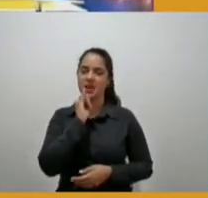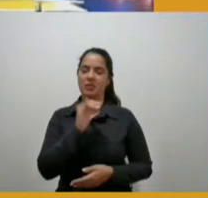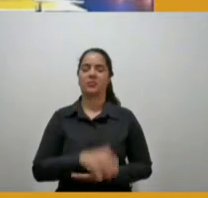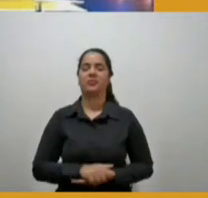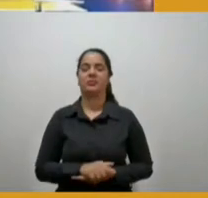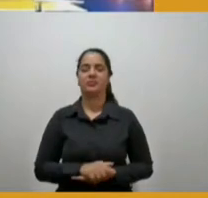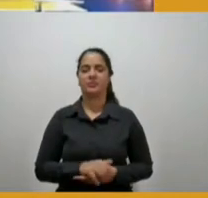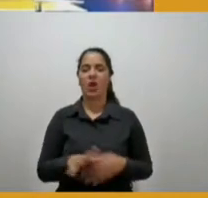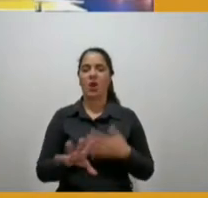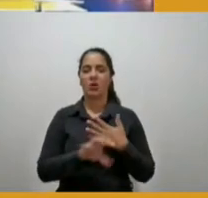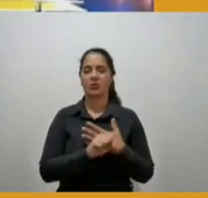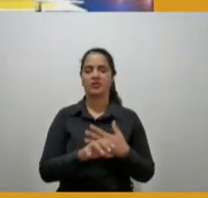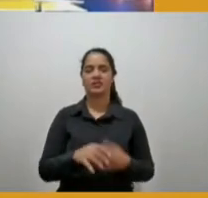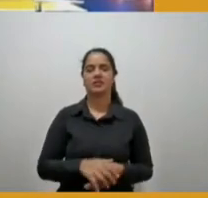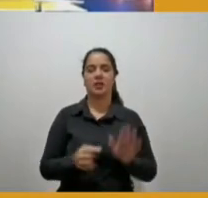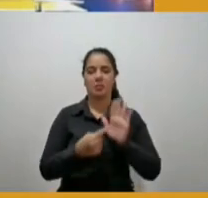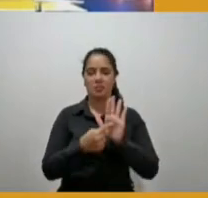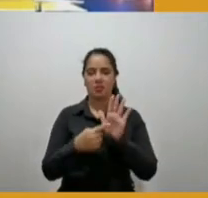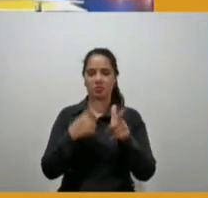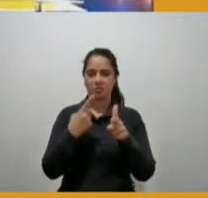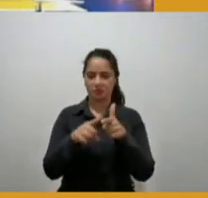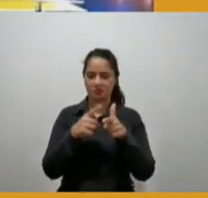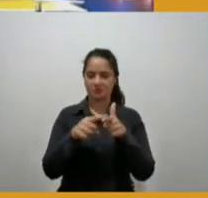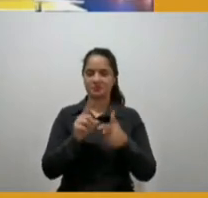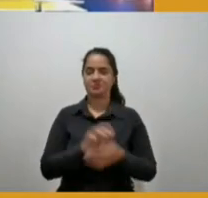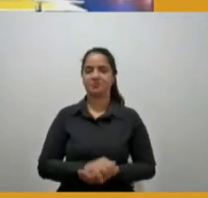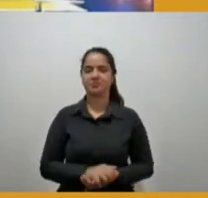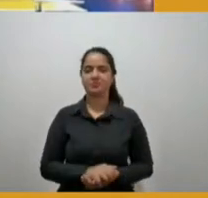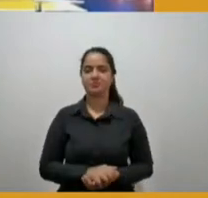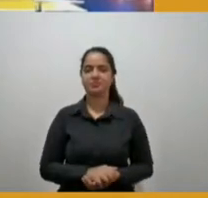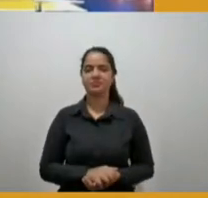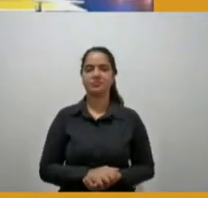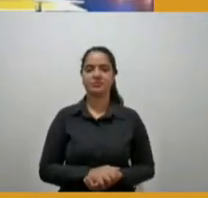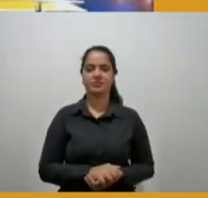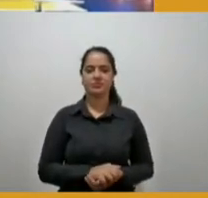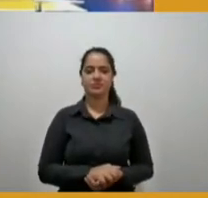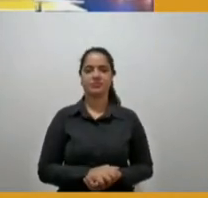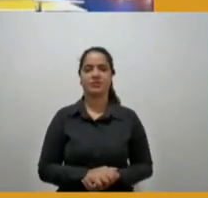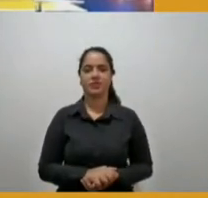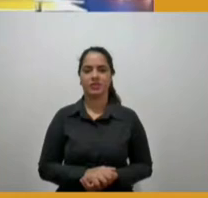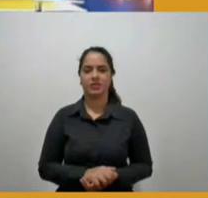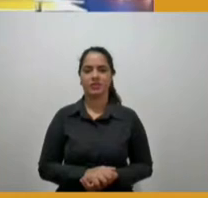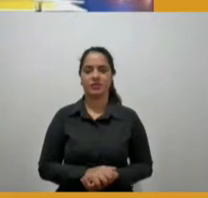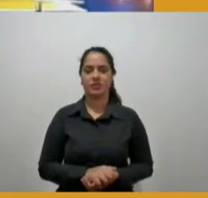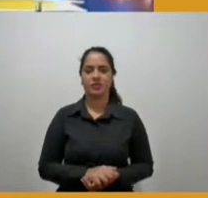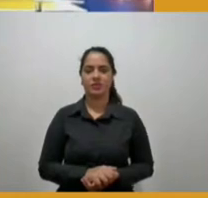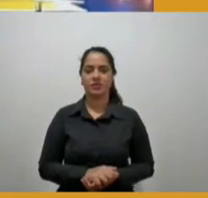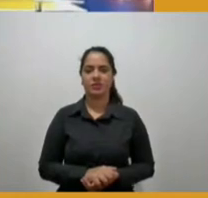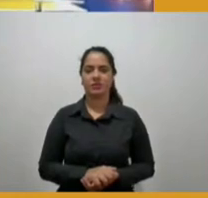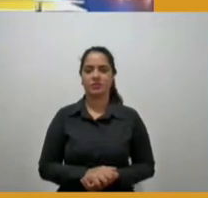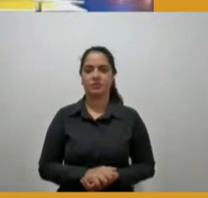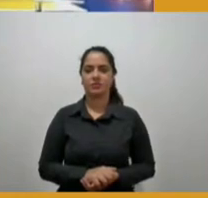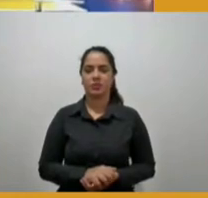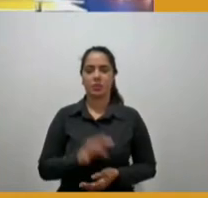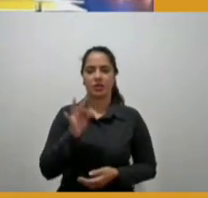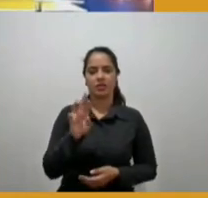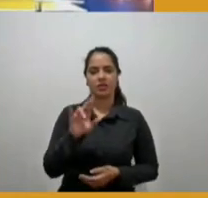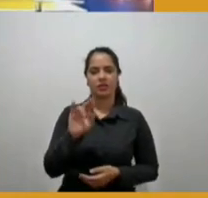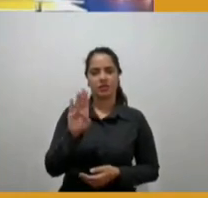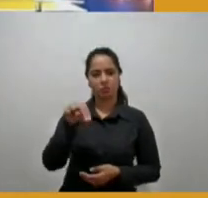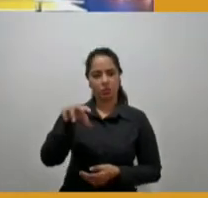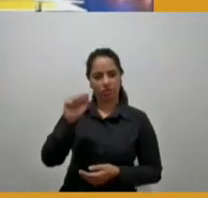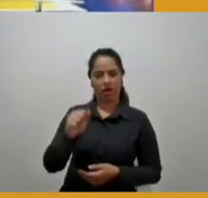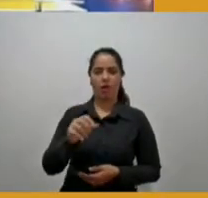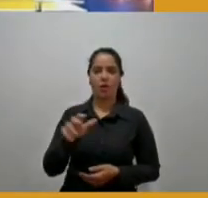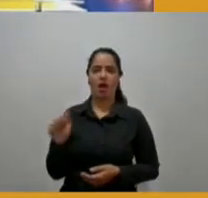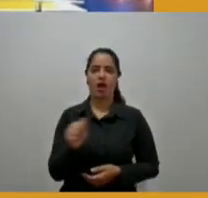o problema. Observem o Supremo Tribunal. Agora se aposentou o Marco Aurélio Mello. Qual era a